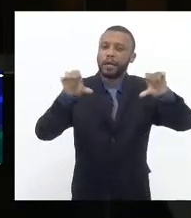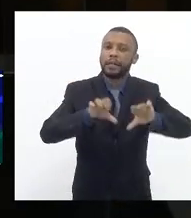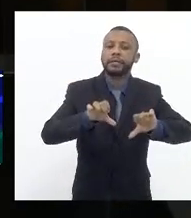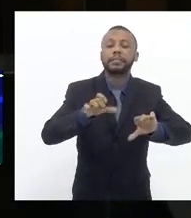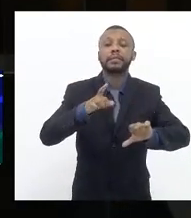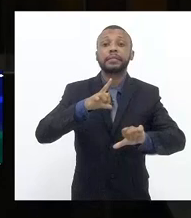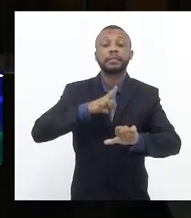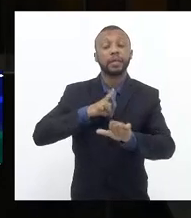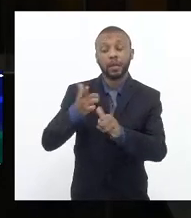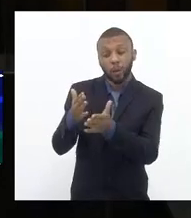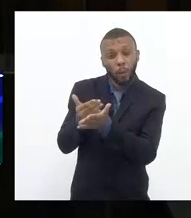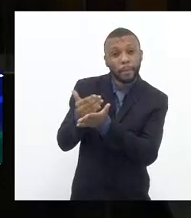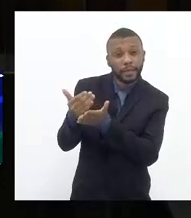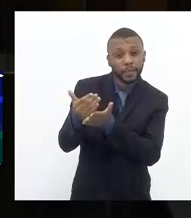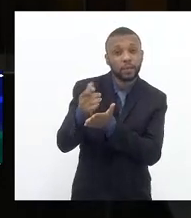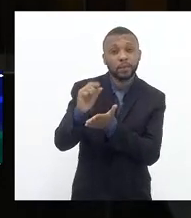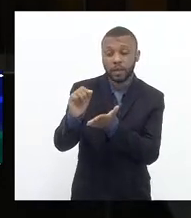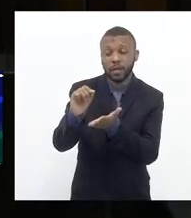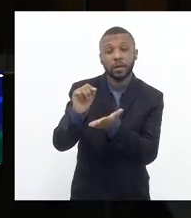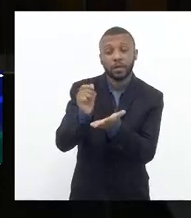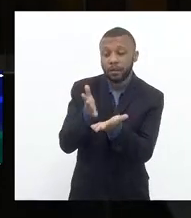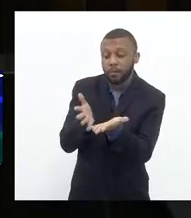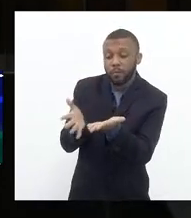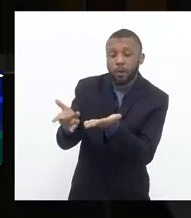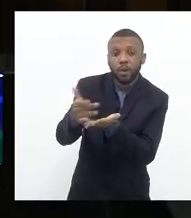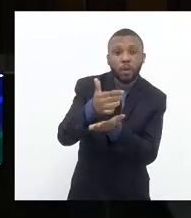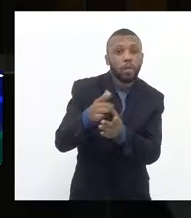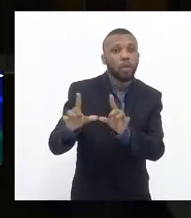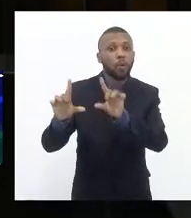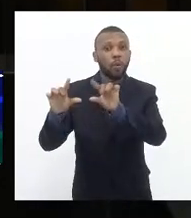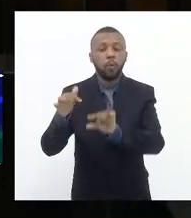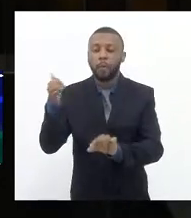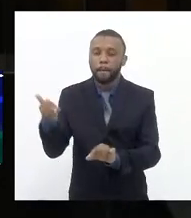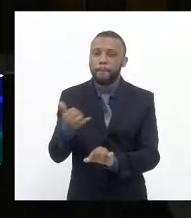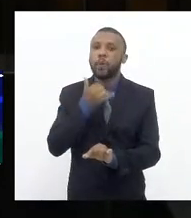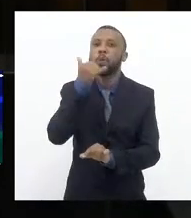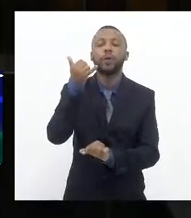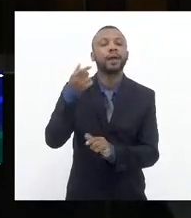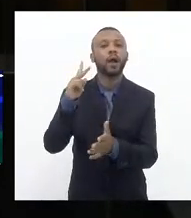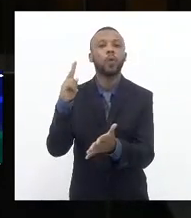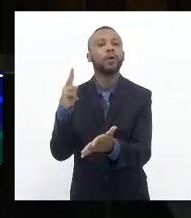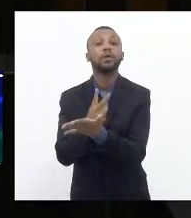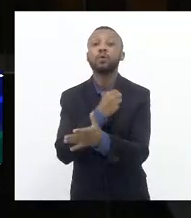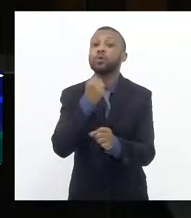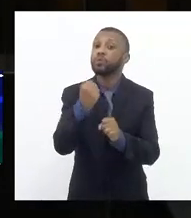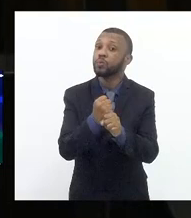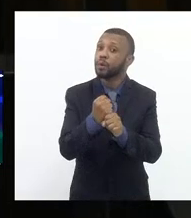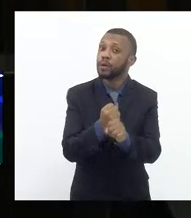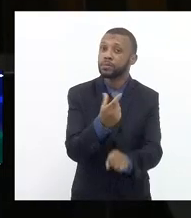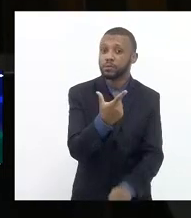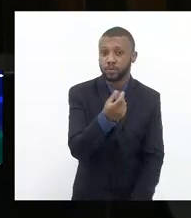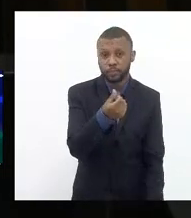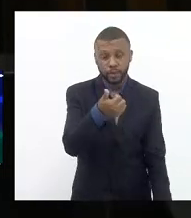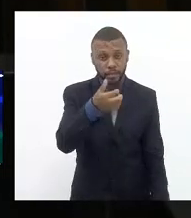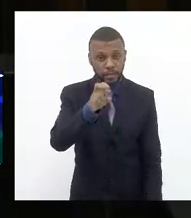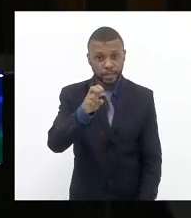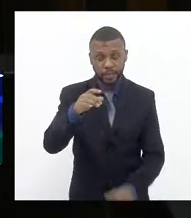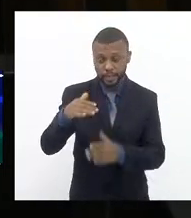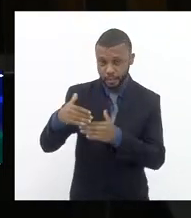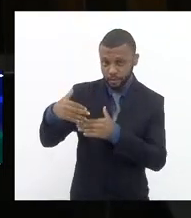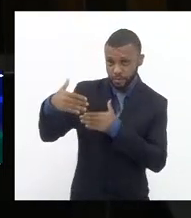das receitas que se deu abruptamente de 2015 em diante, quando o